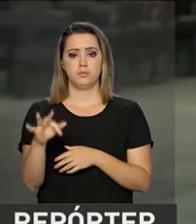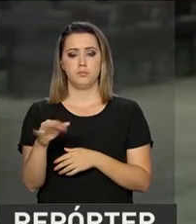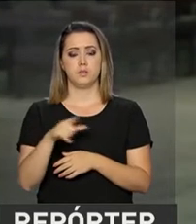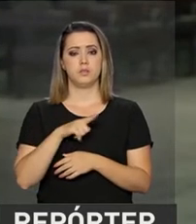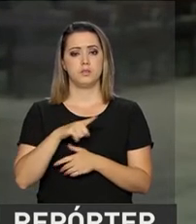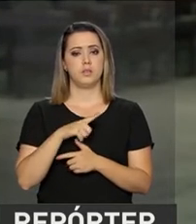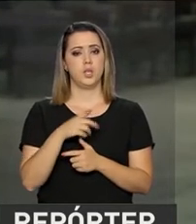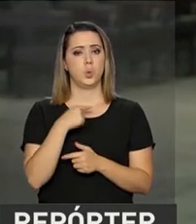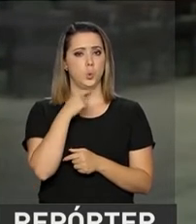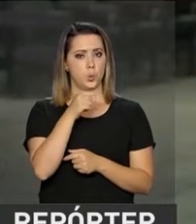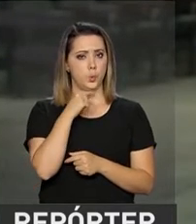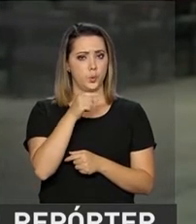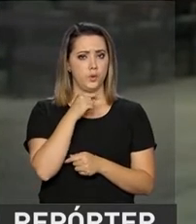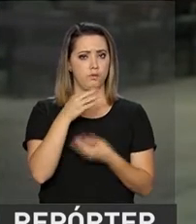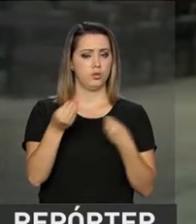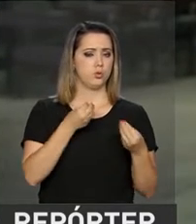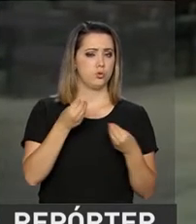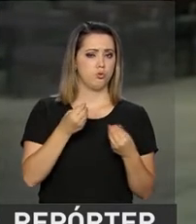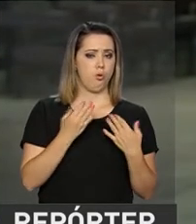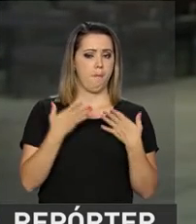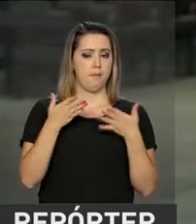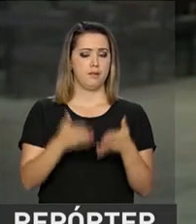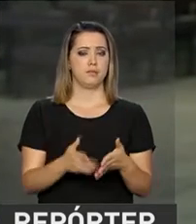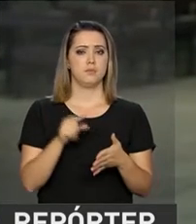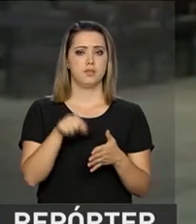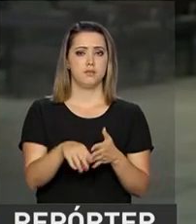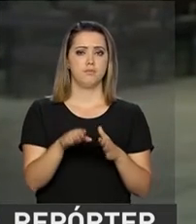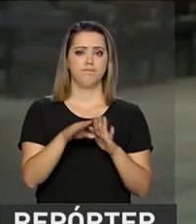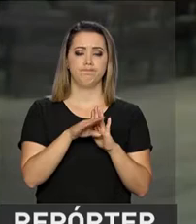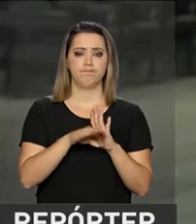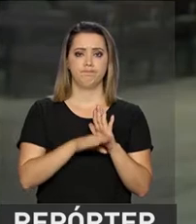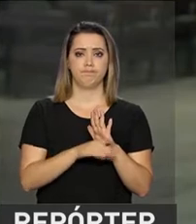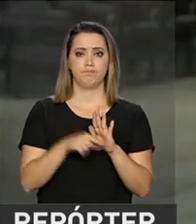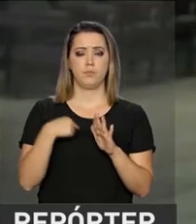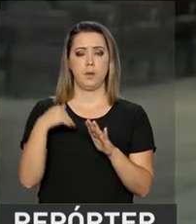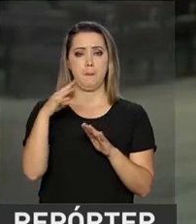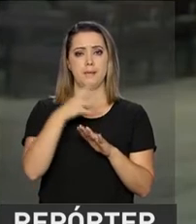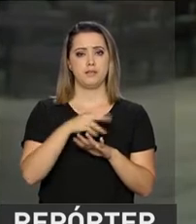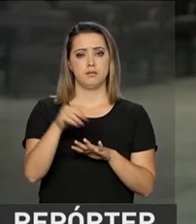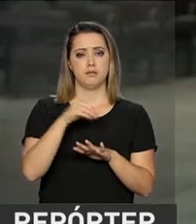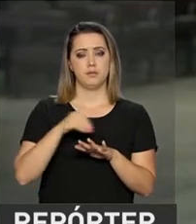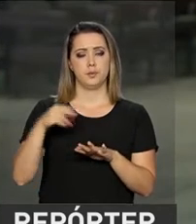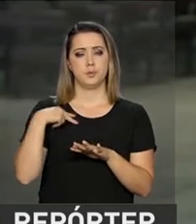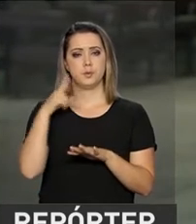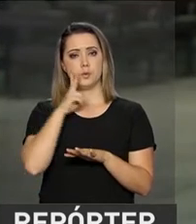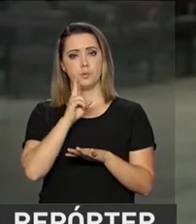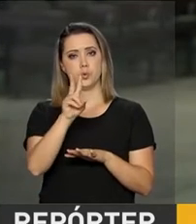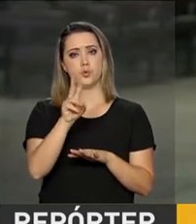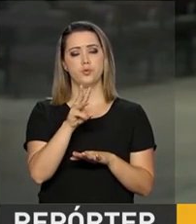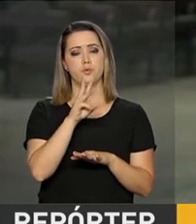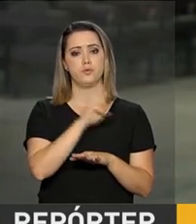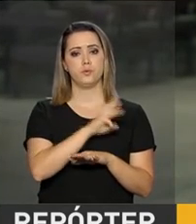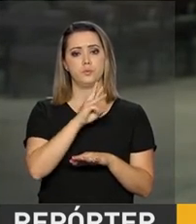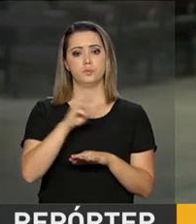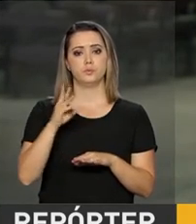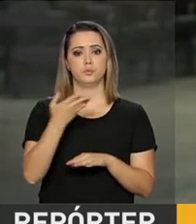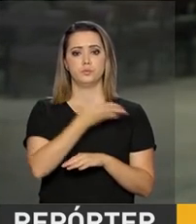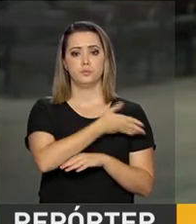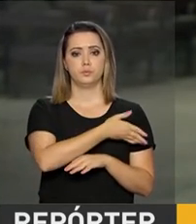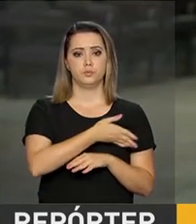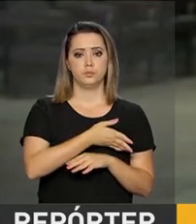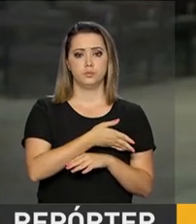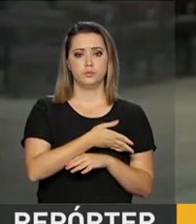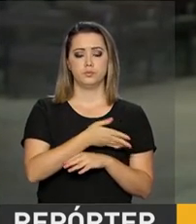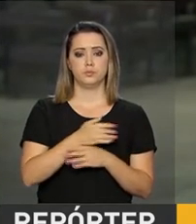tem dúvidas ainda de como poder participar deste programa mais informações podem ser acessadas no site que